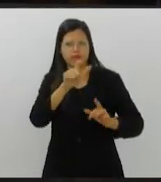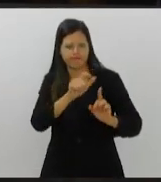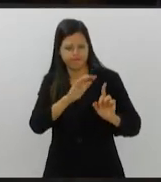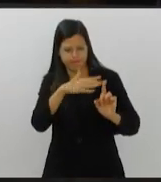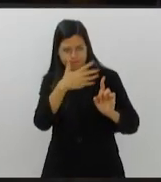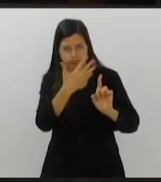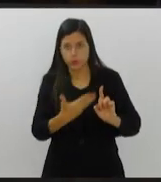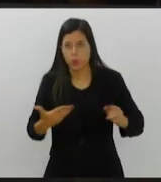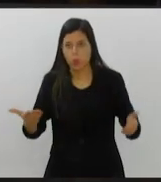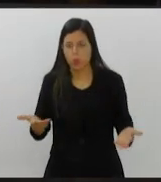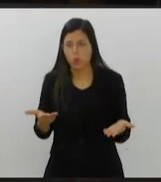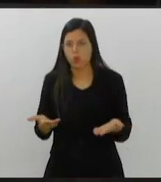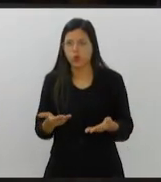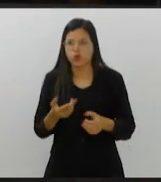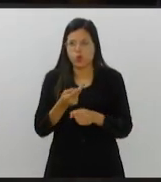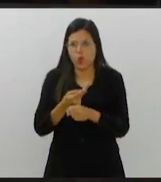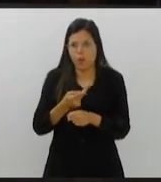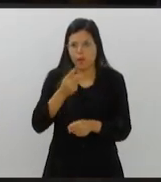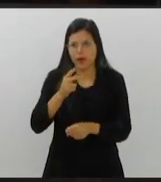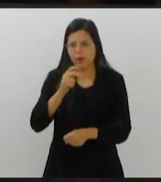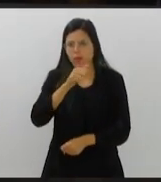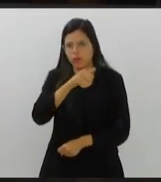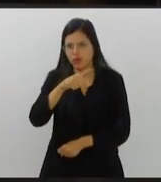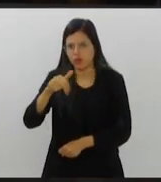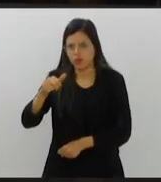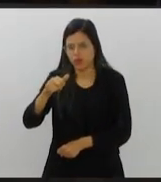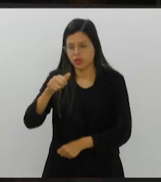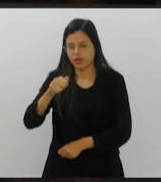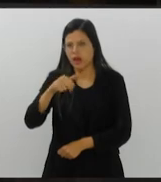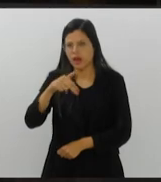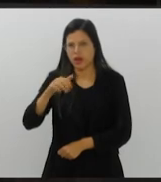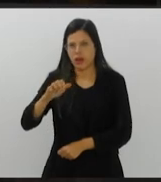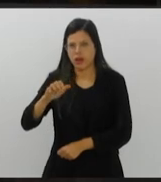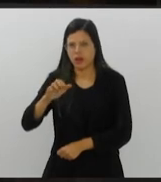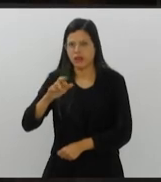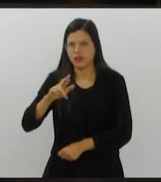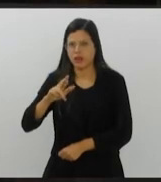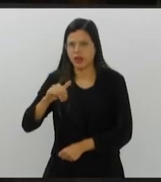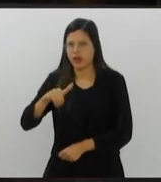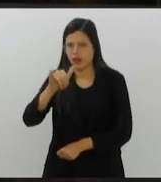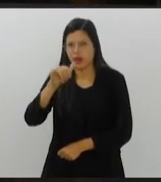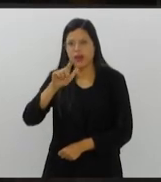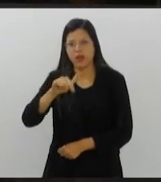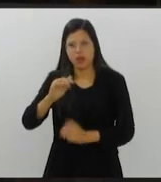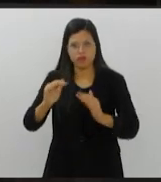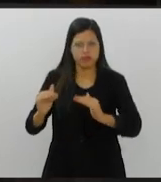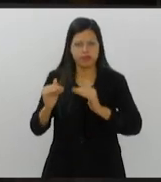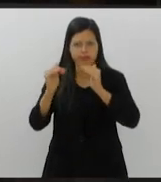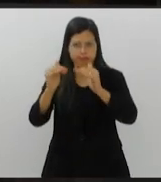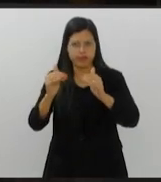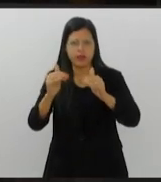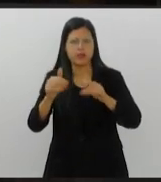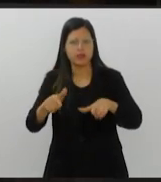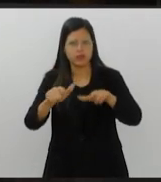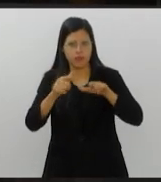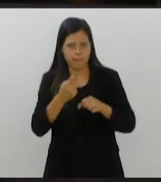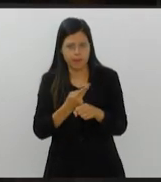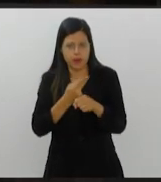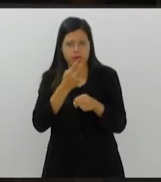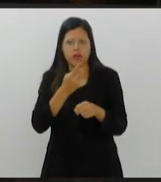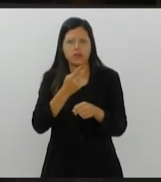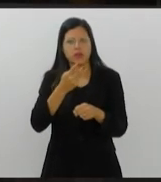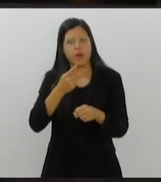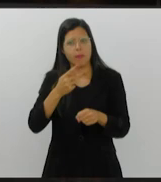agraciado hoje com o Prêmio Ananere da Saúde, que é uma das mais altas condecorações destinadas a profissionais da área de